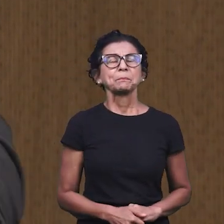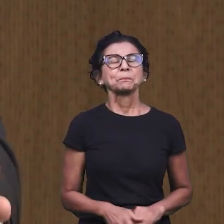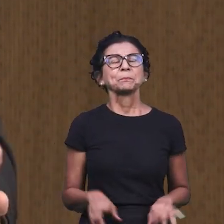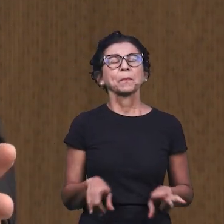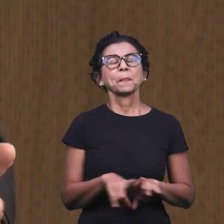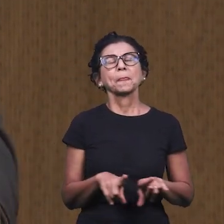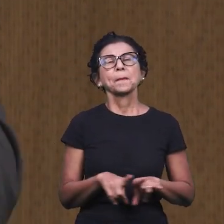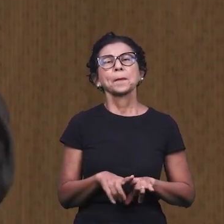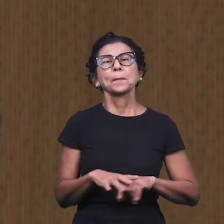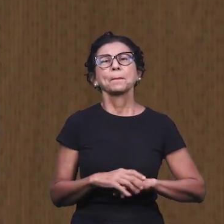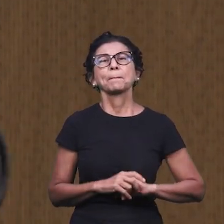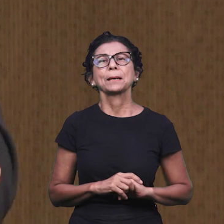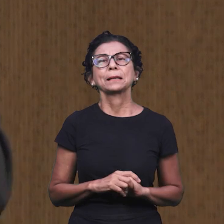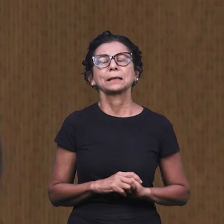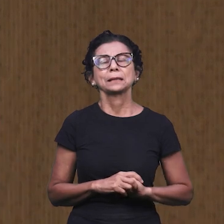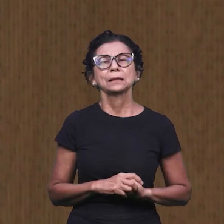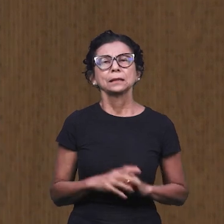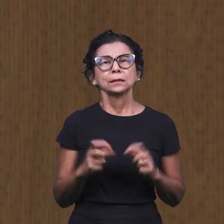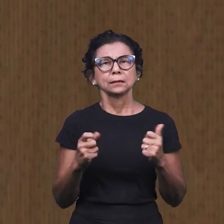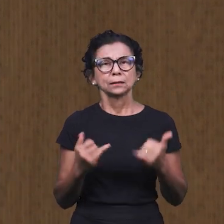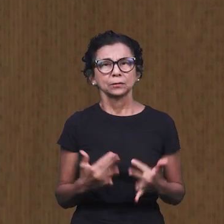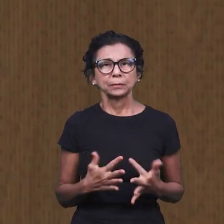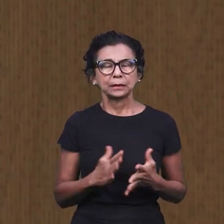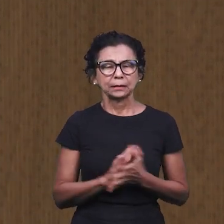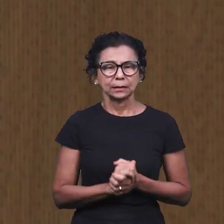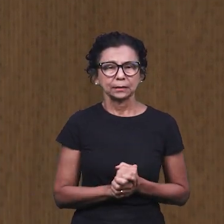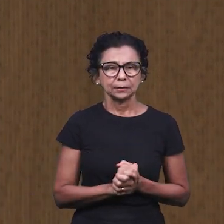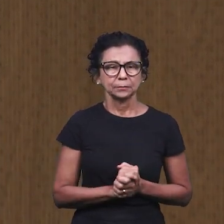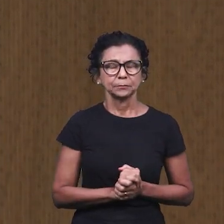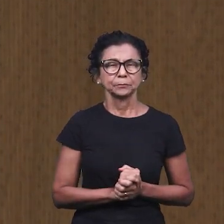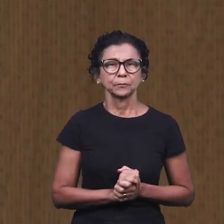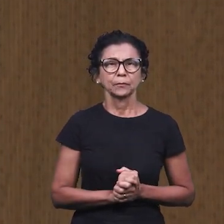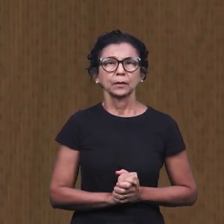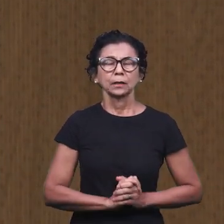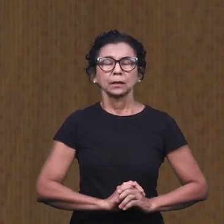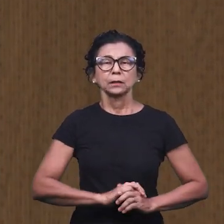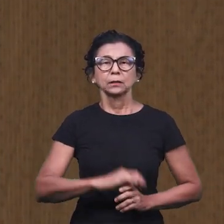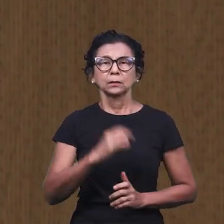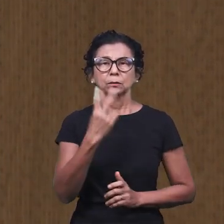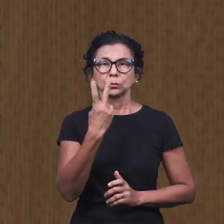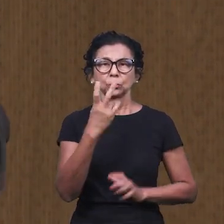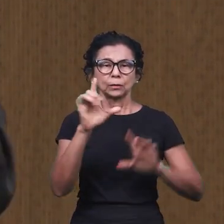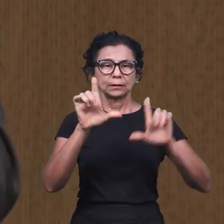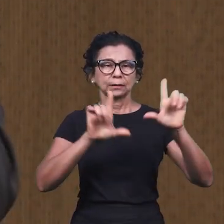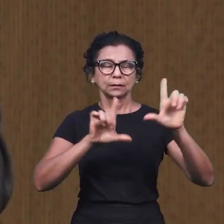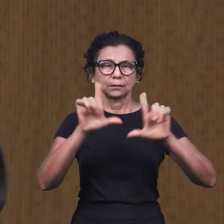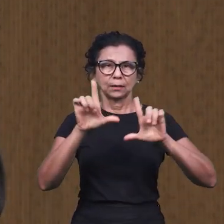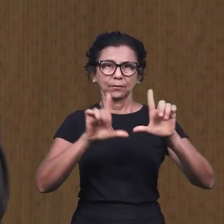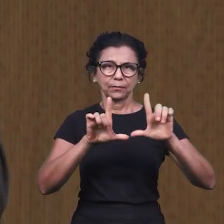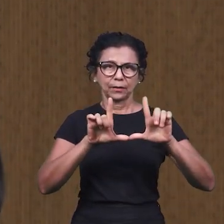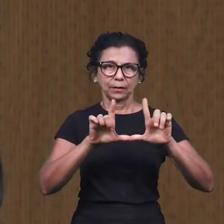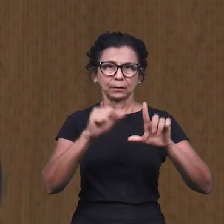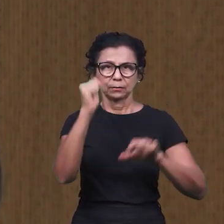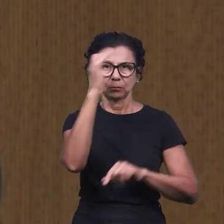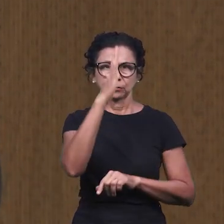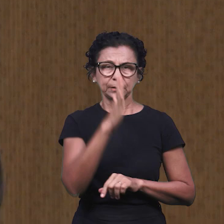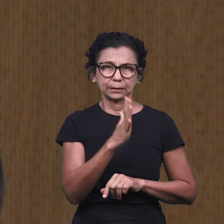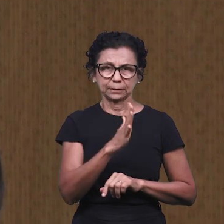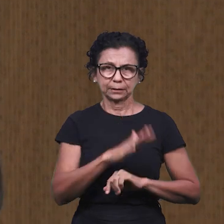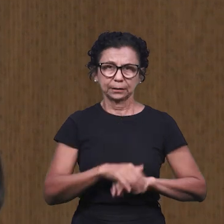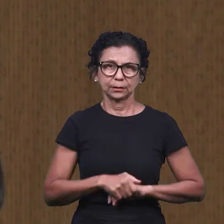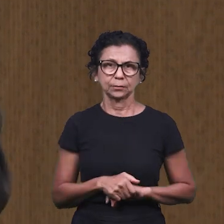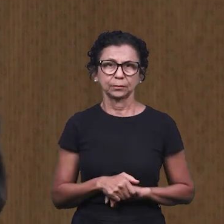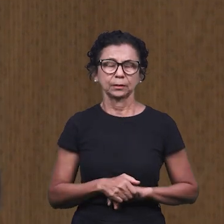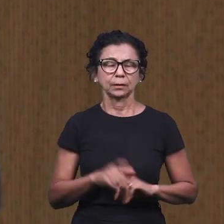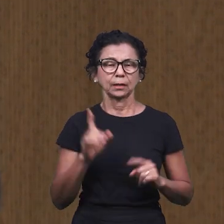nessa TV aberta por satélite, que é a TV RO. Não sei se respondi